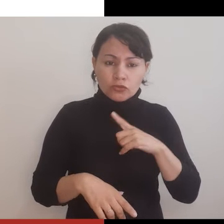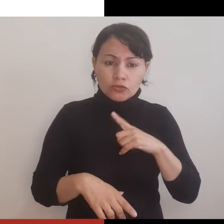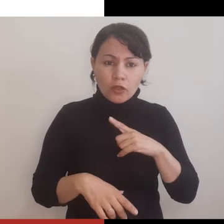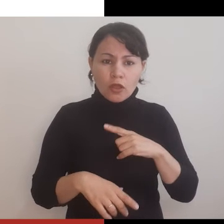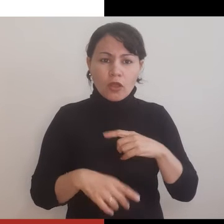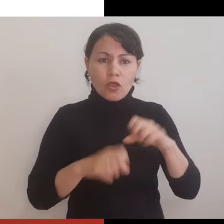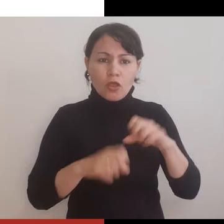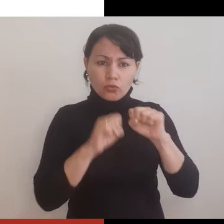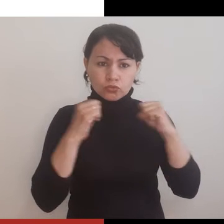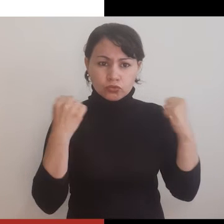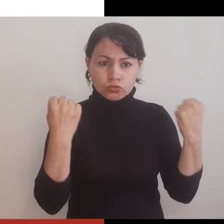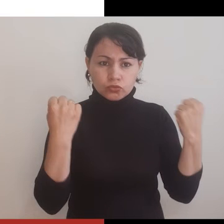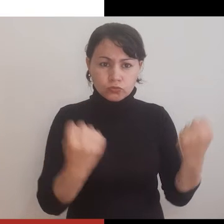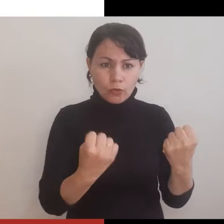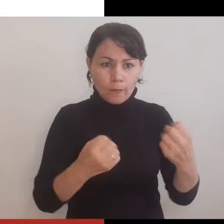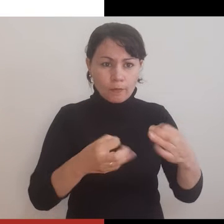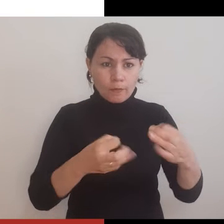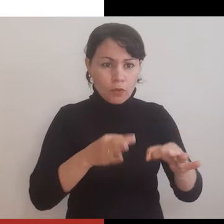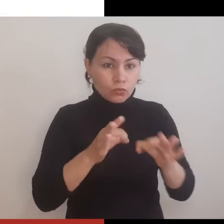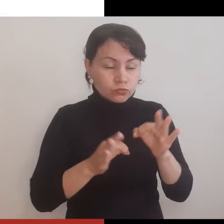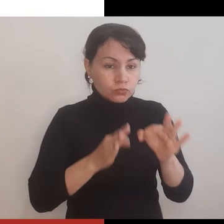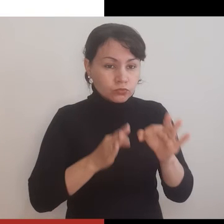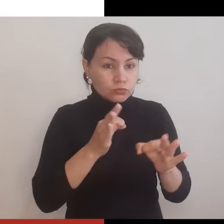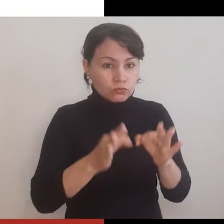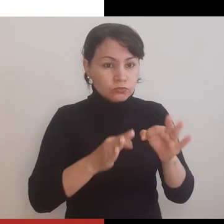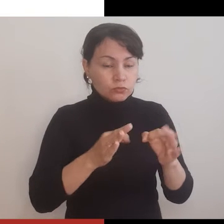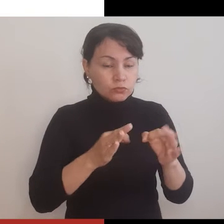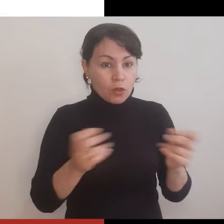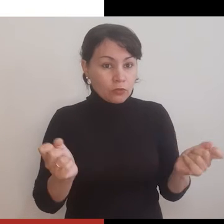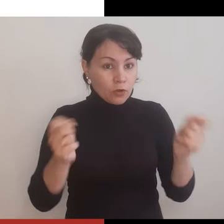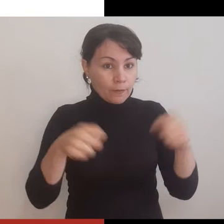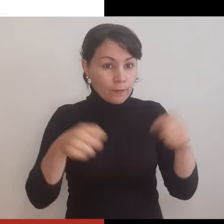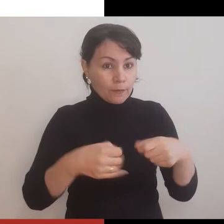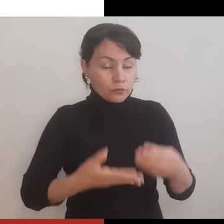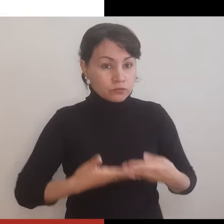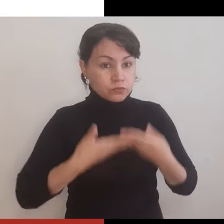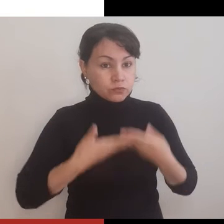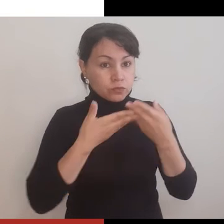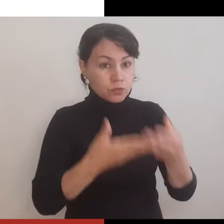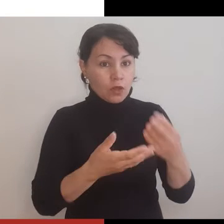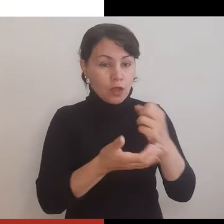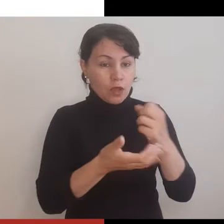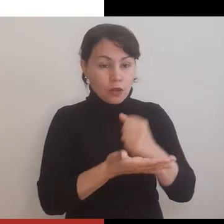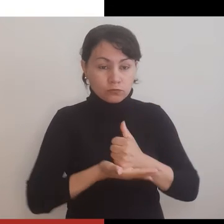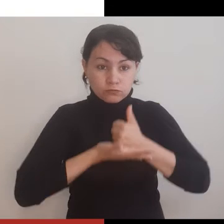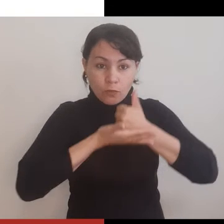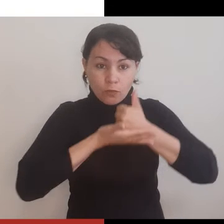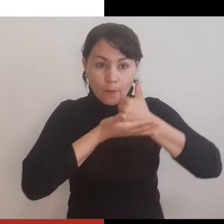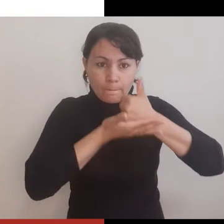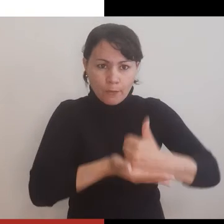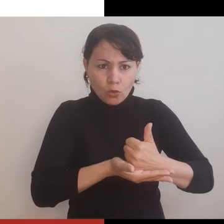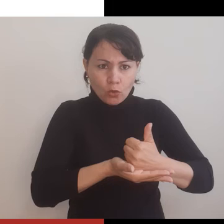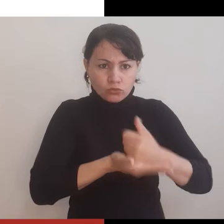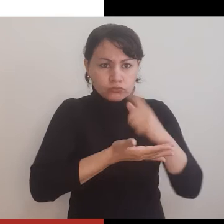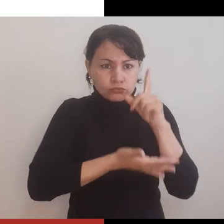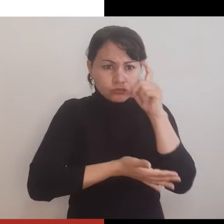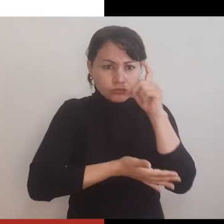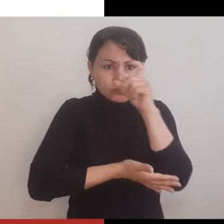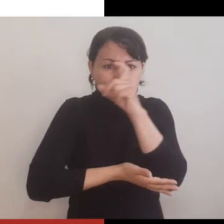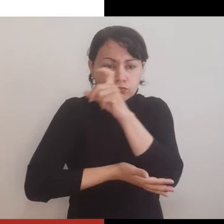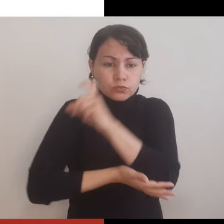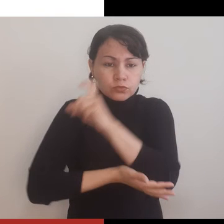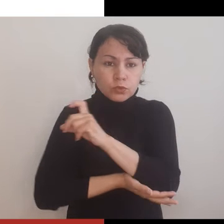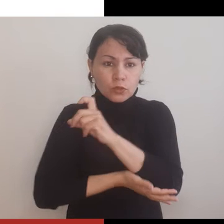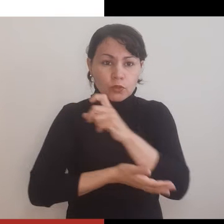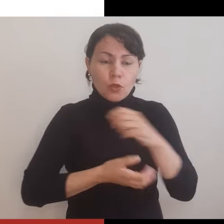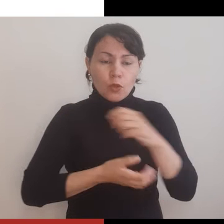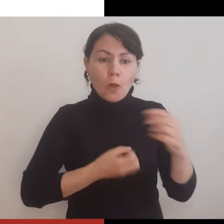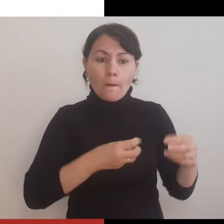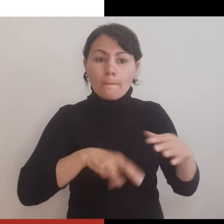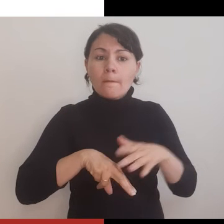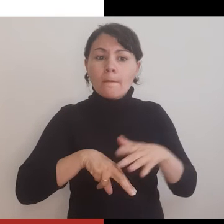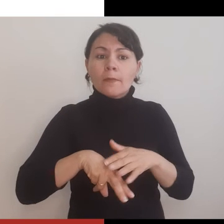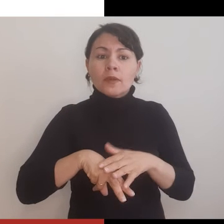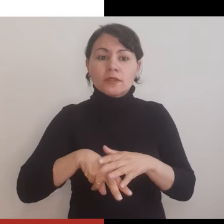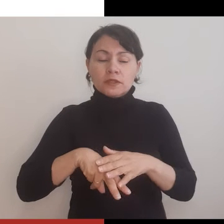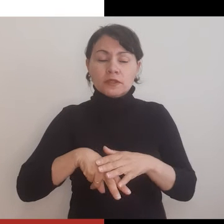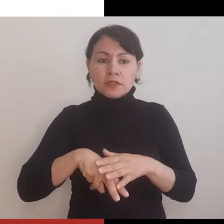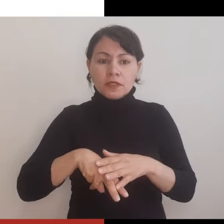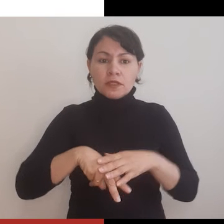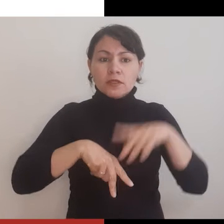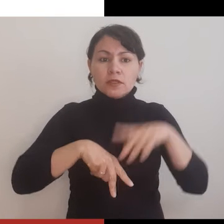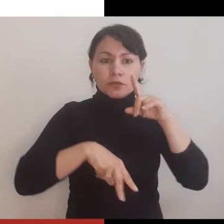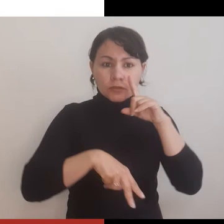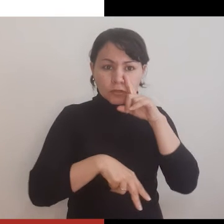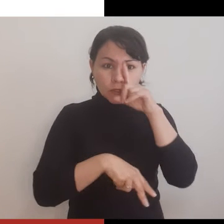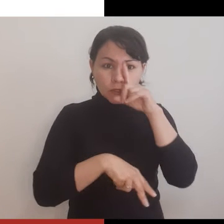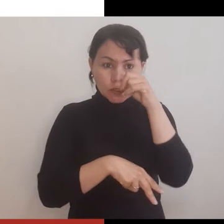sistema organizado, capaz de te oferecer um suporte de alta complexidade para pacientes que estão em